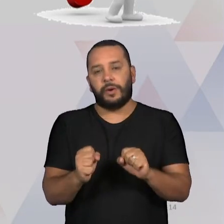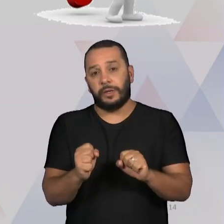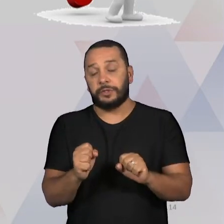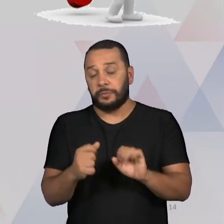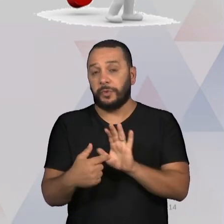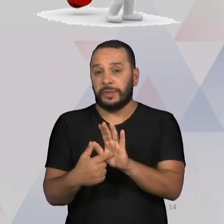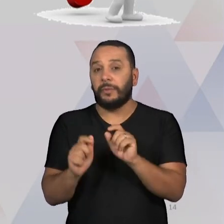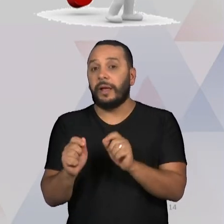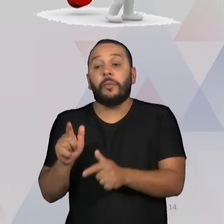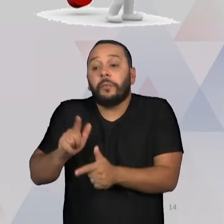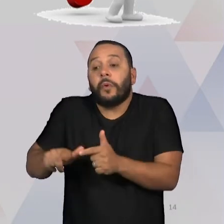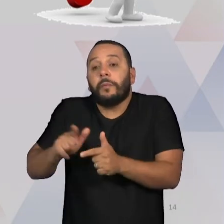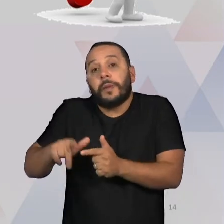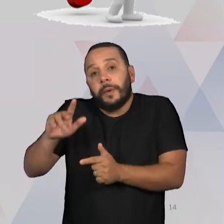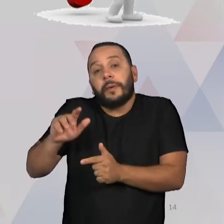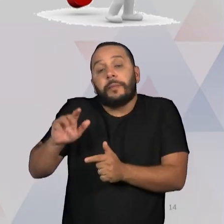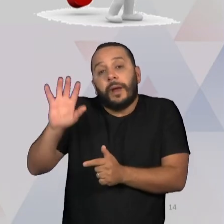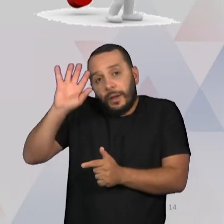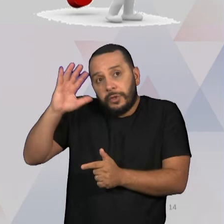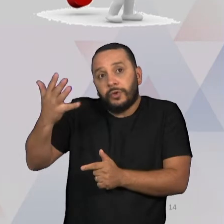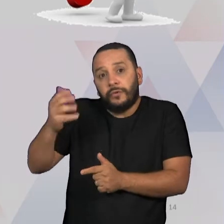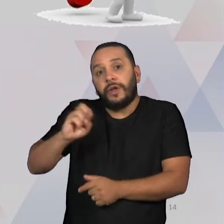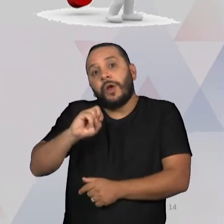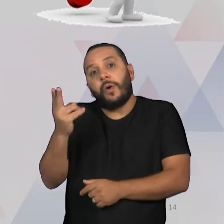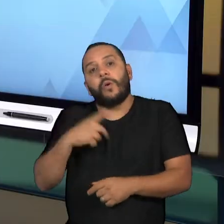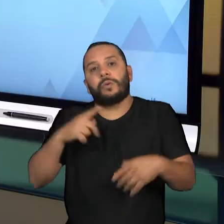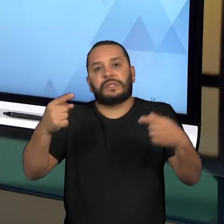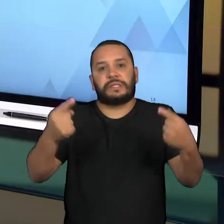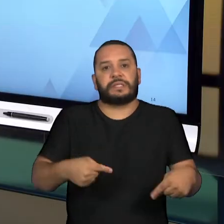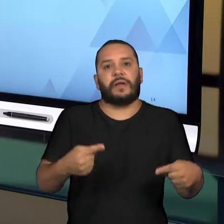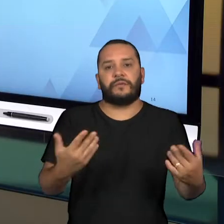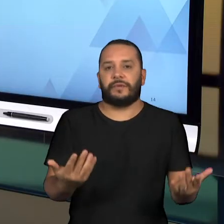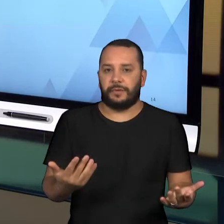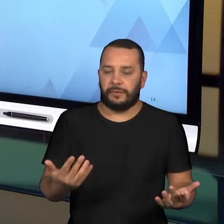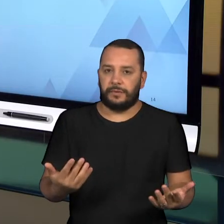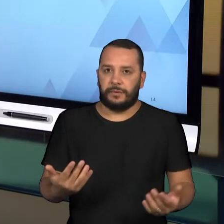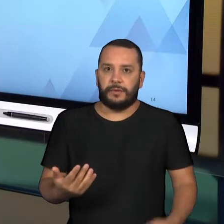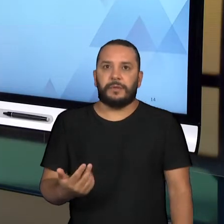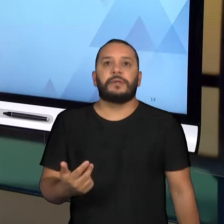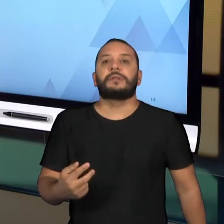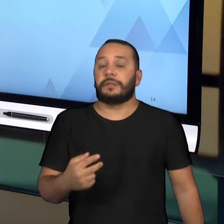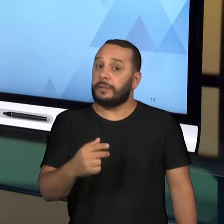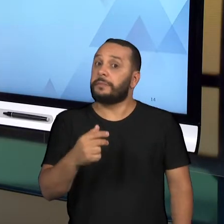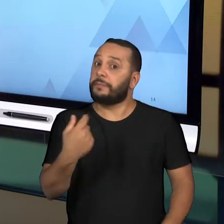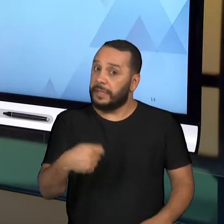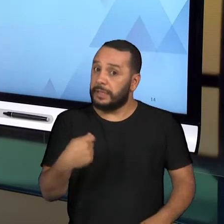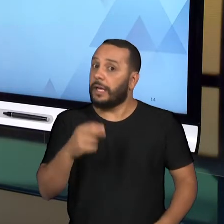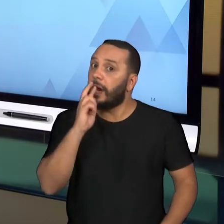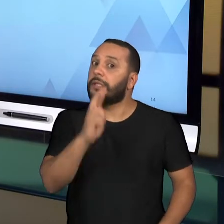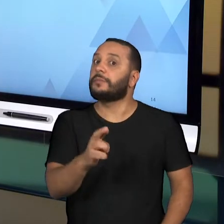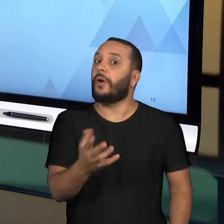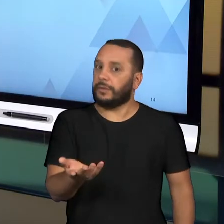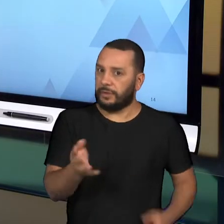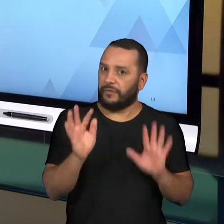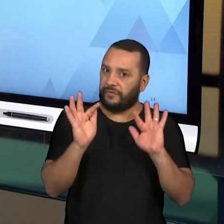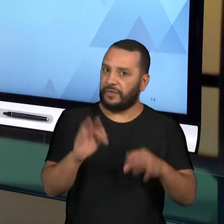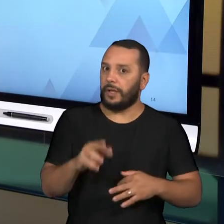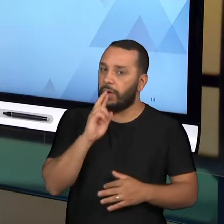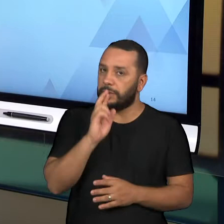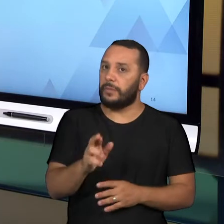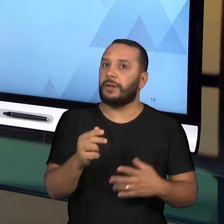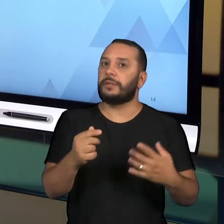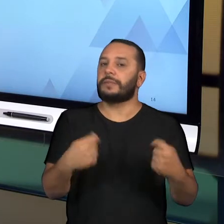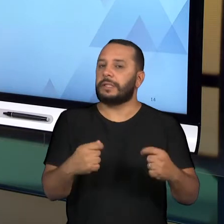problematização ou através de um desafio mas nunca deixe o aluno sem resposta trago uma